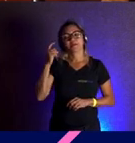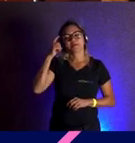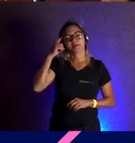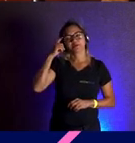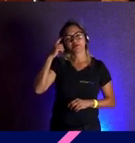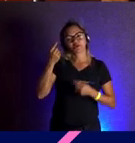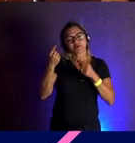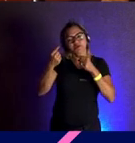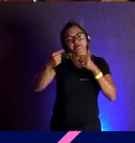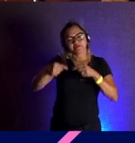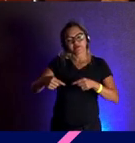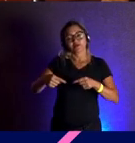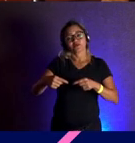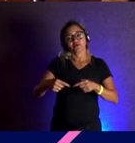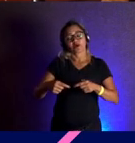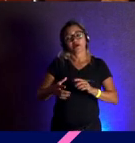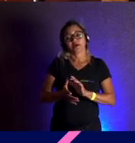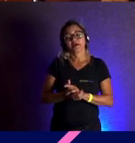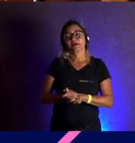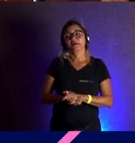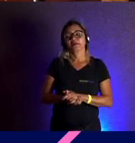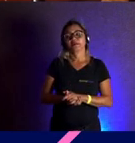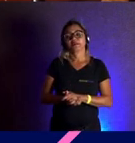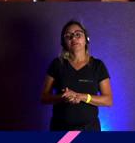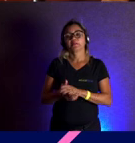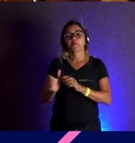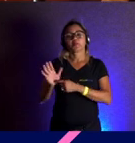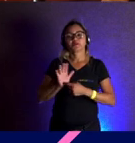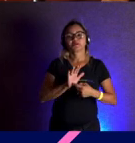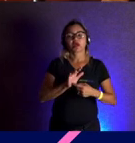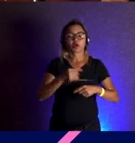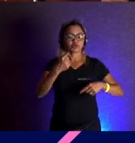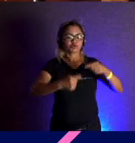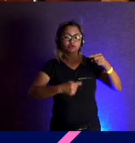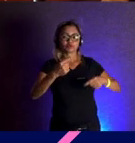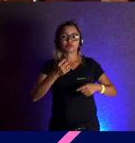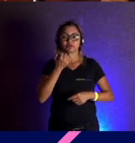que o desafio é trazer o discurso científico para